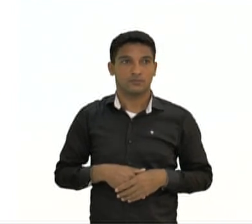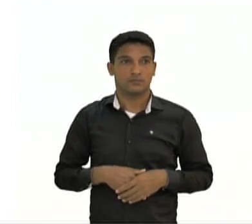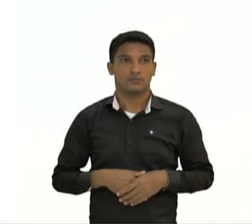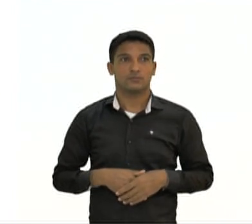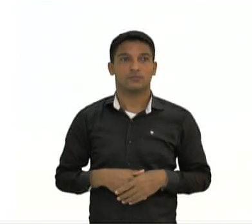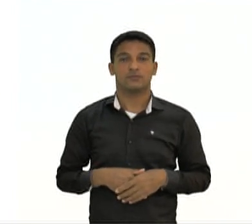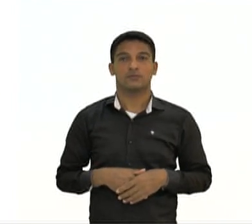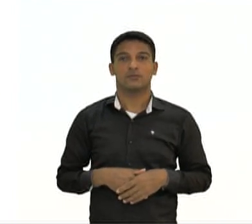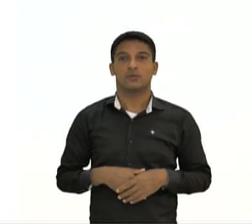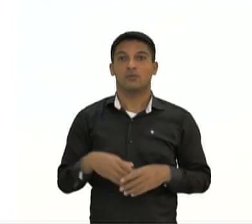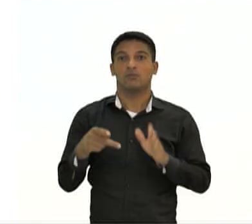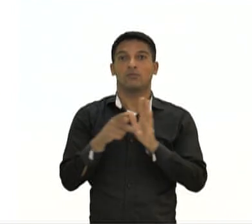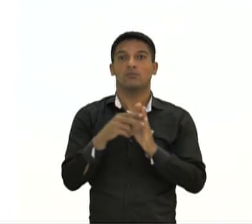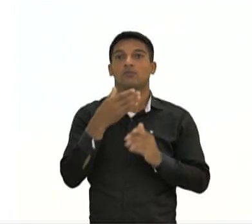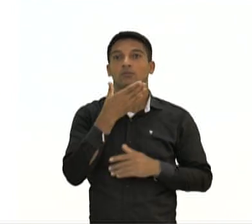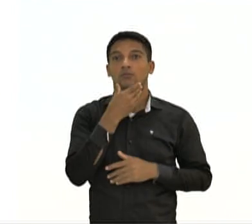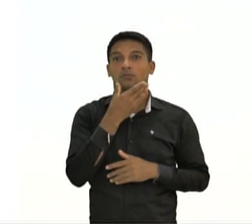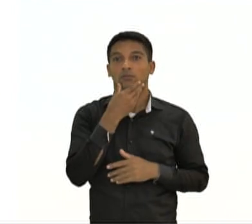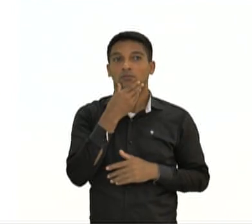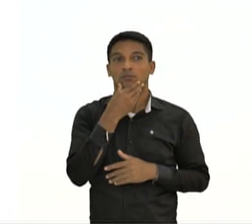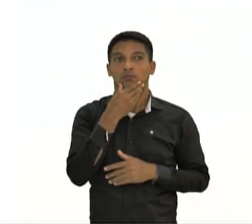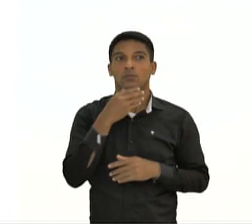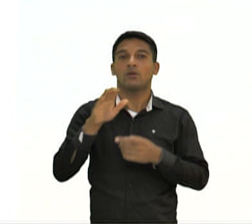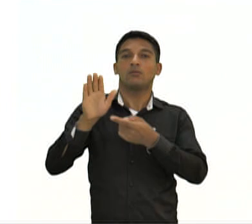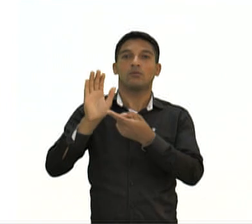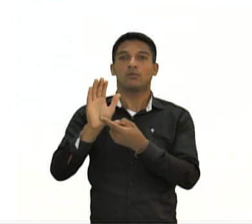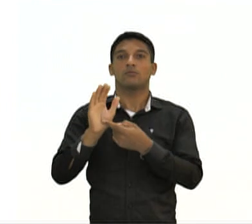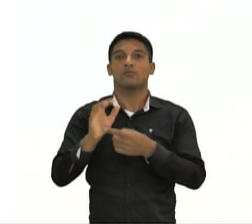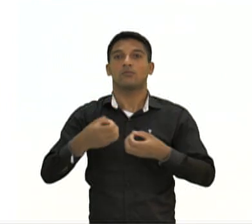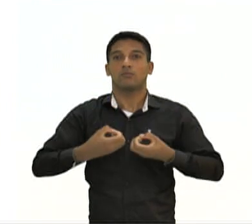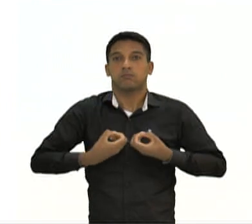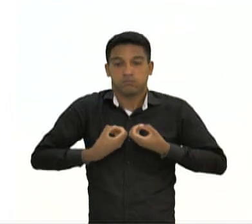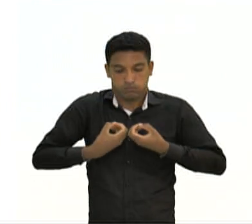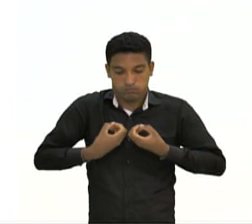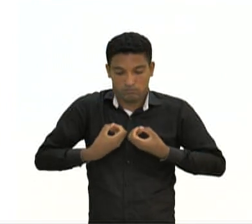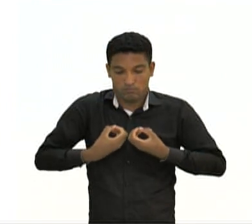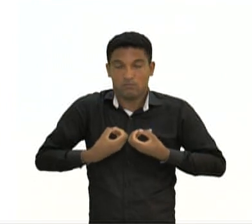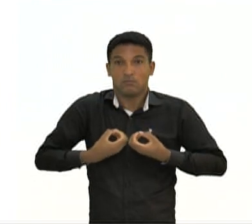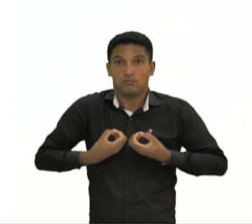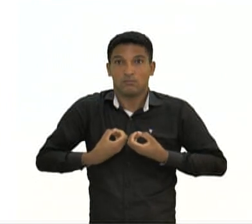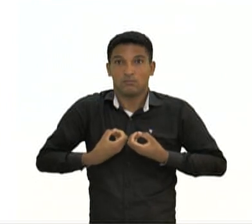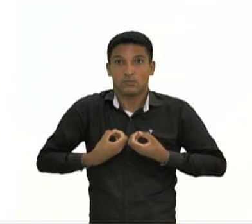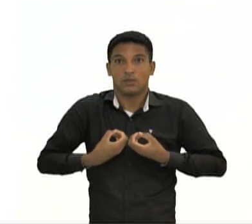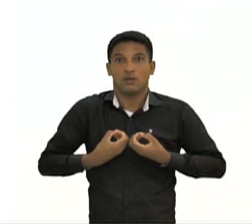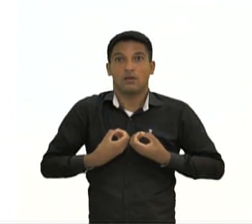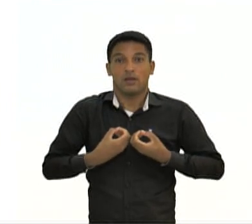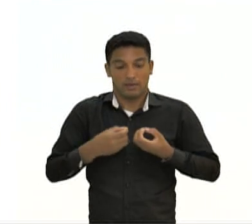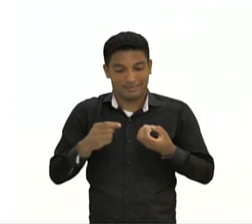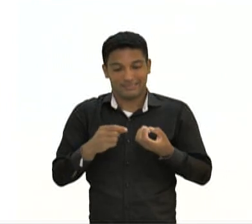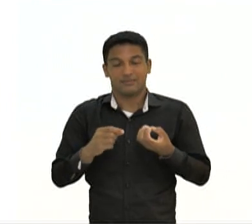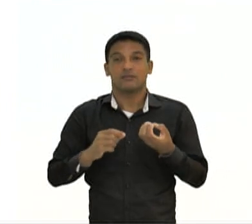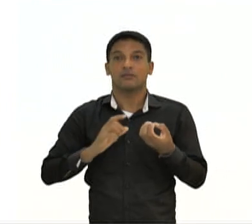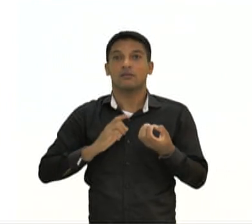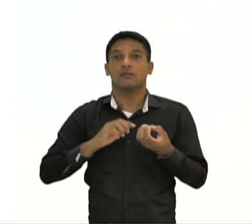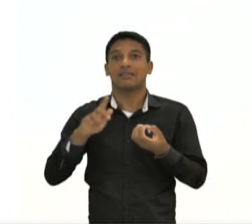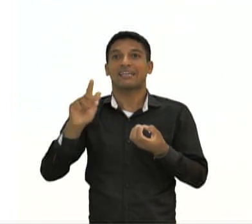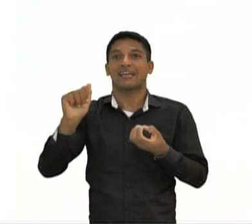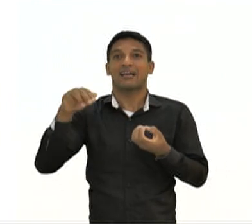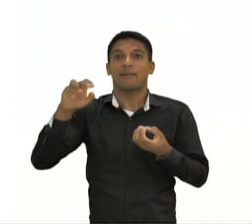sistema reprodutor masculino, mostrando aqui principalmente os testículos, que vai ter responsabilidade de produção de gametas,